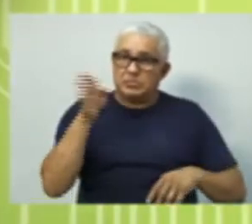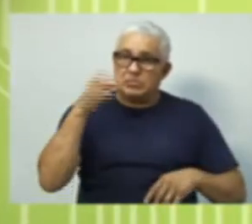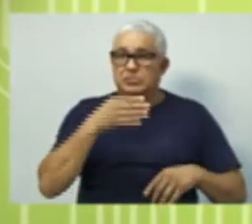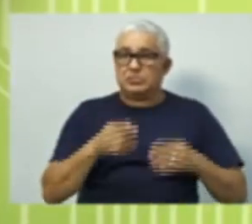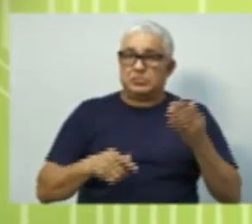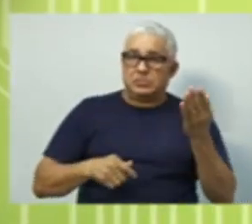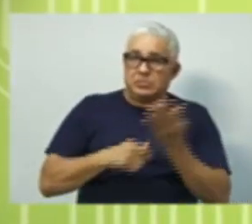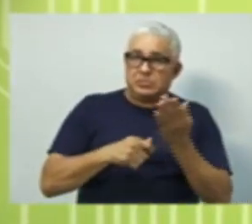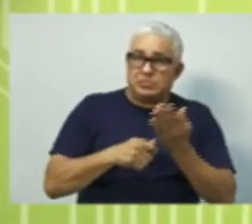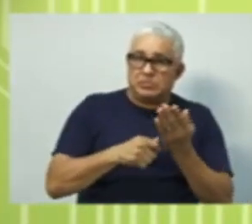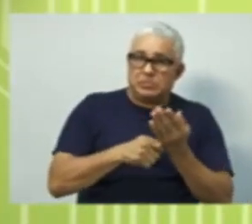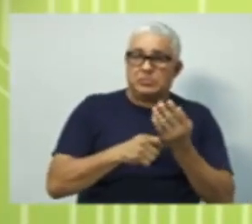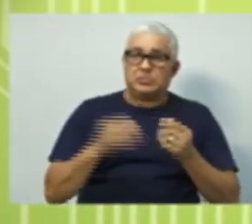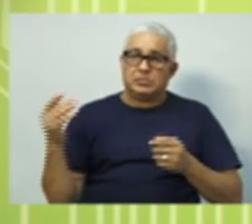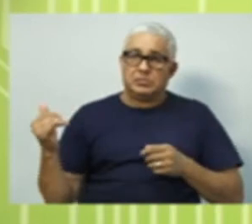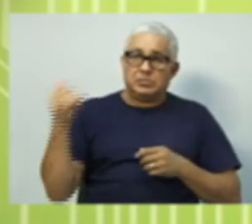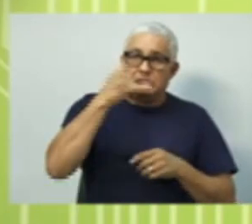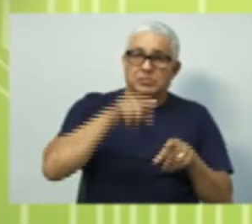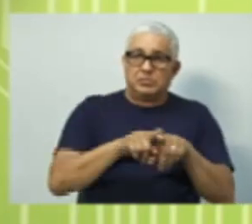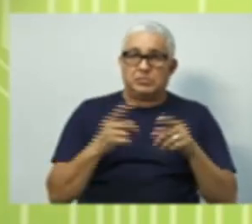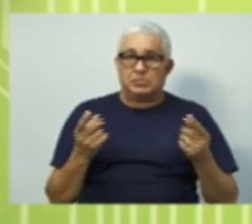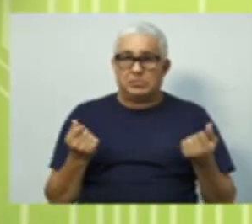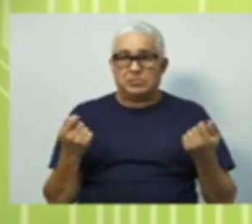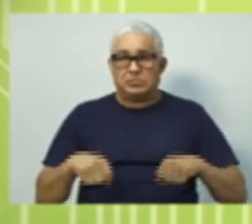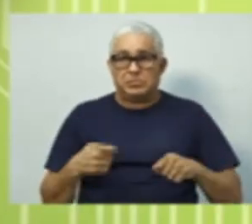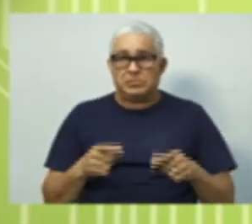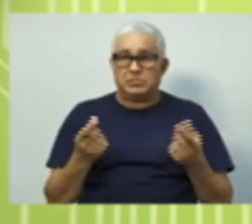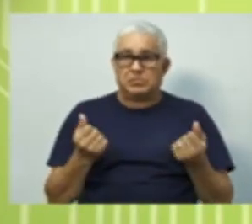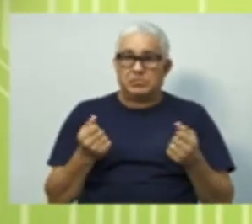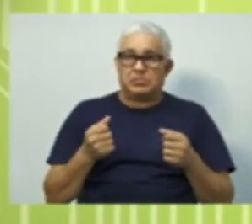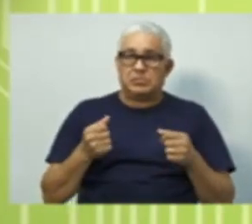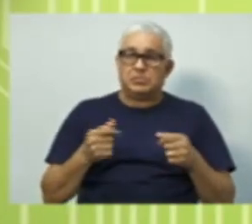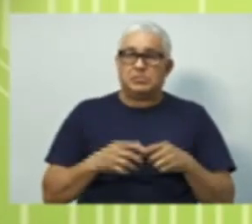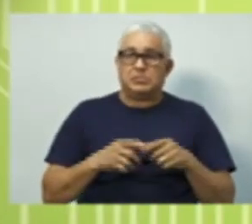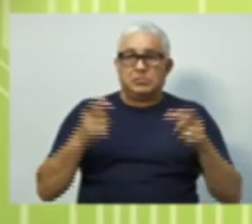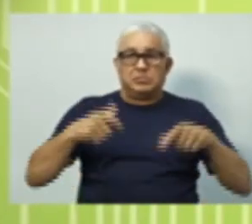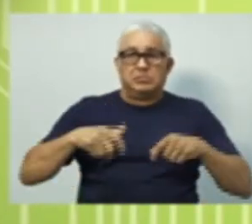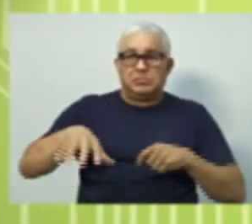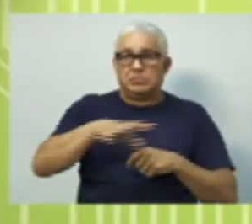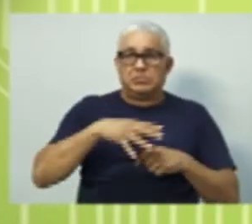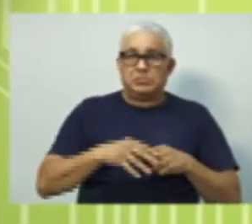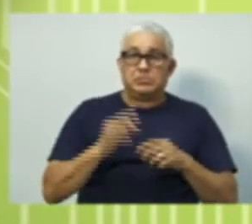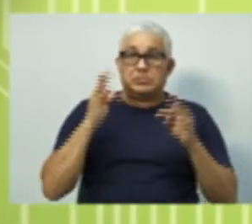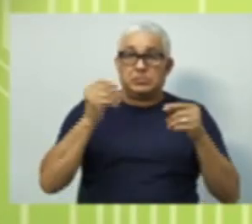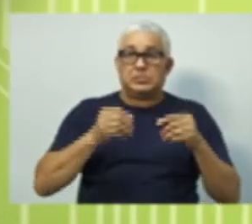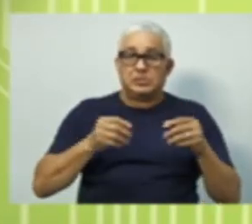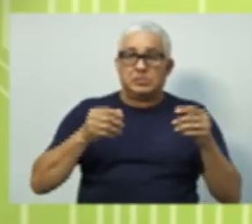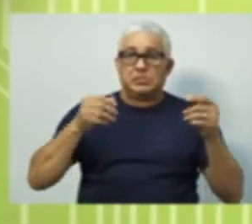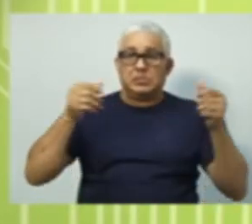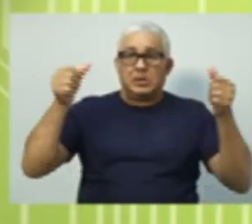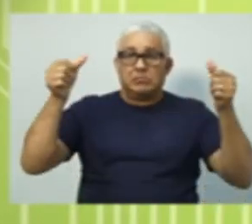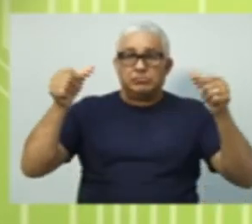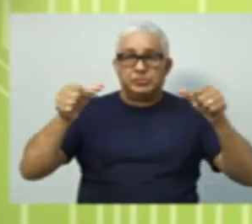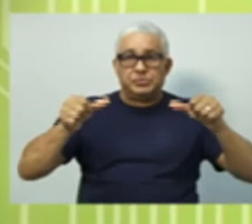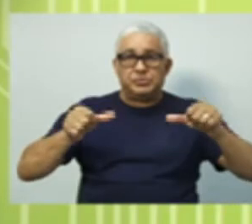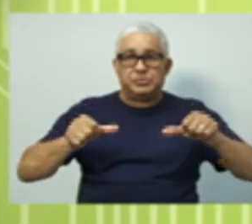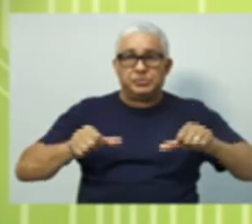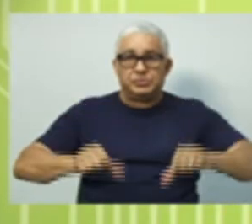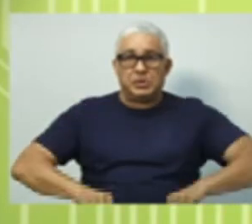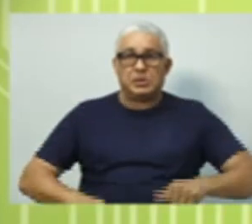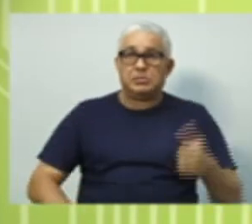o orçamento ele visa, através de um planejamento adequado, prever ou projetar despesa dentro de uma visão